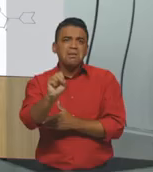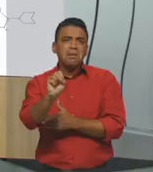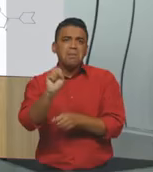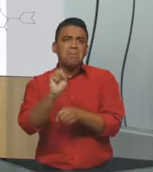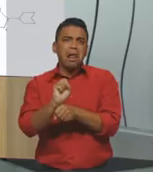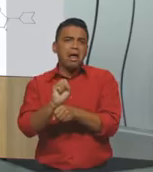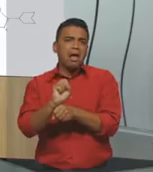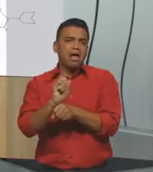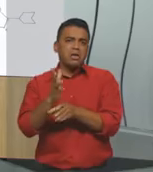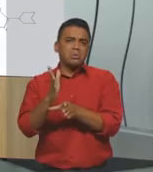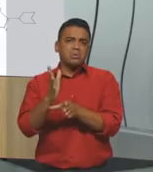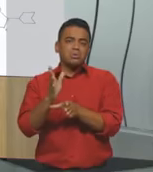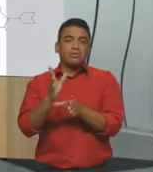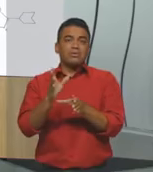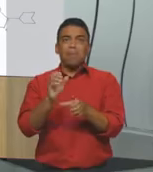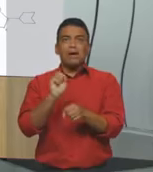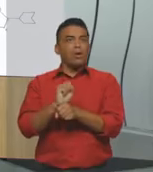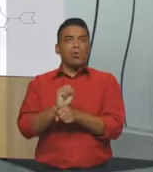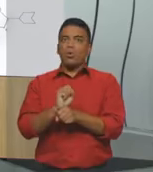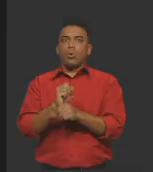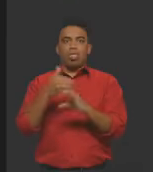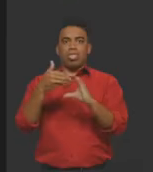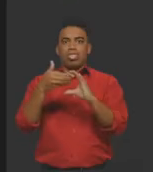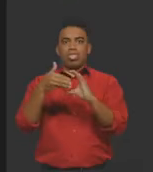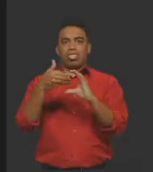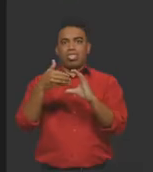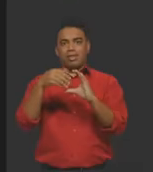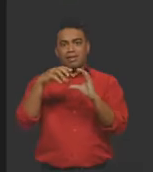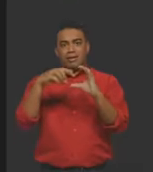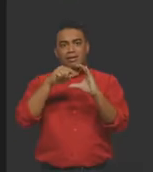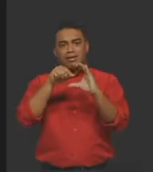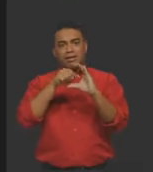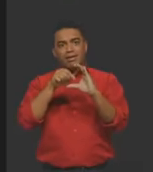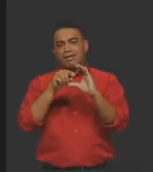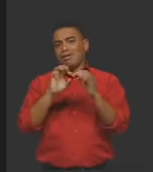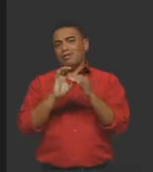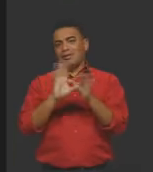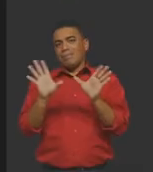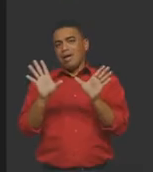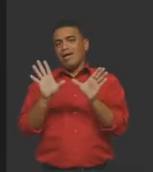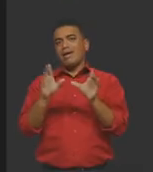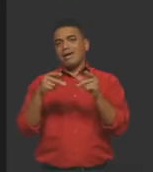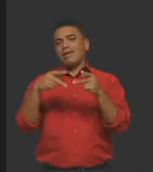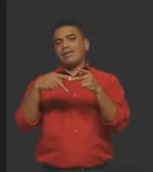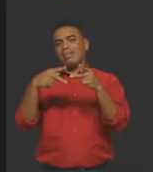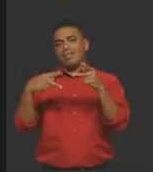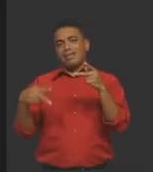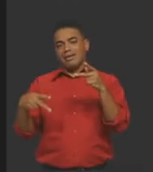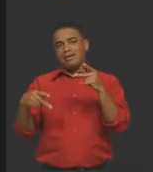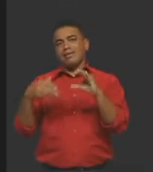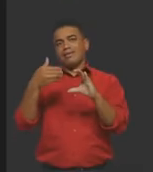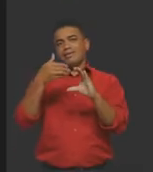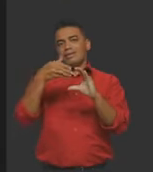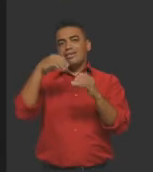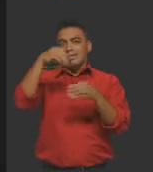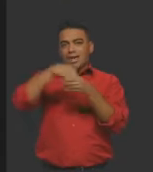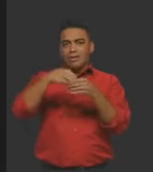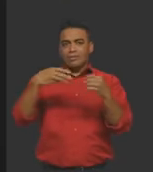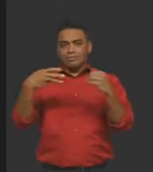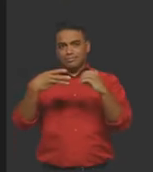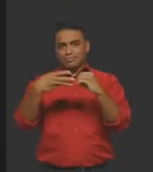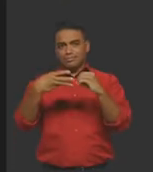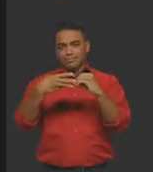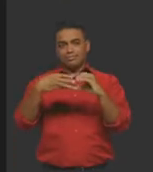o ribossomo sabe, ó, parou, não tem mais, pode, então, liberar essa polipeptídeo lá no citoplasma.